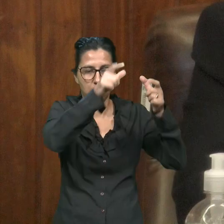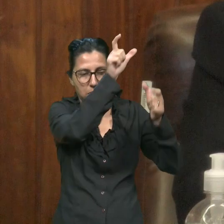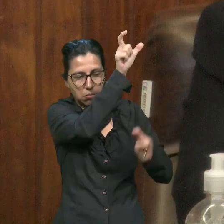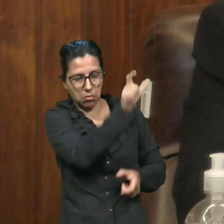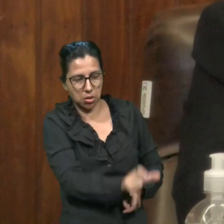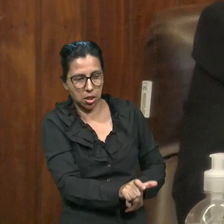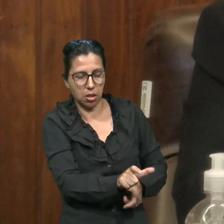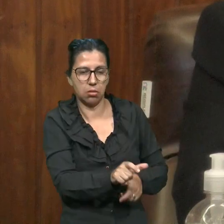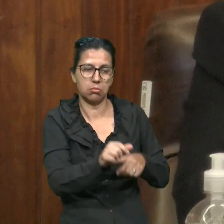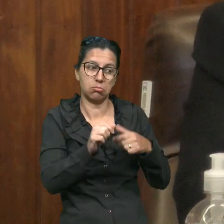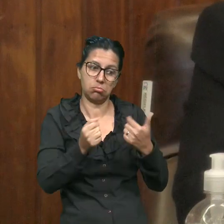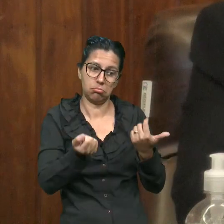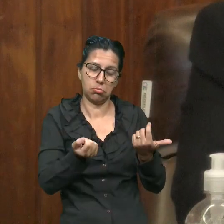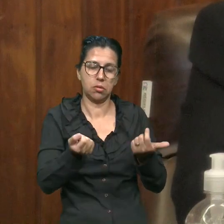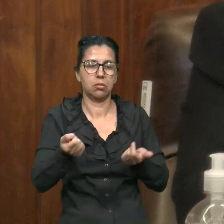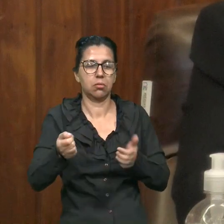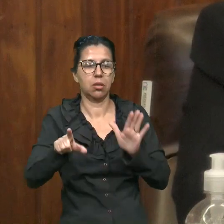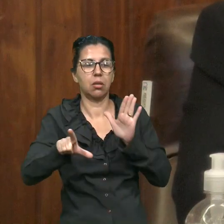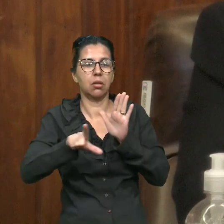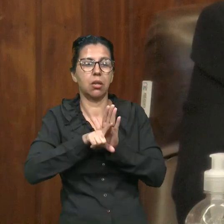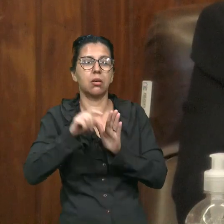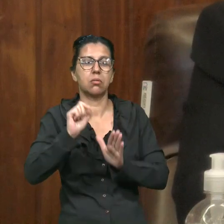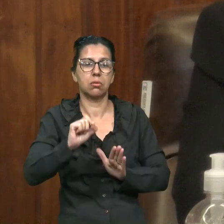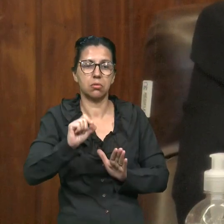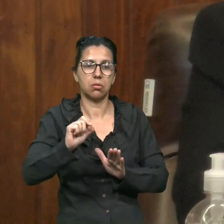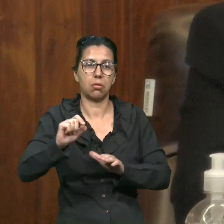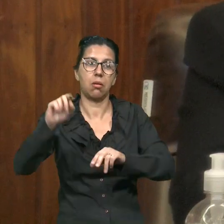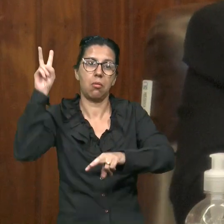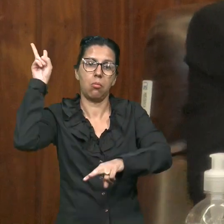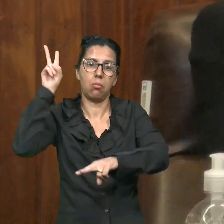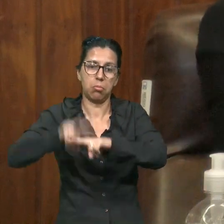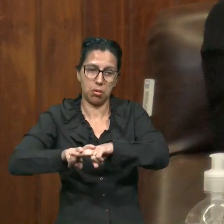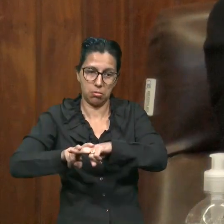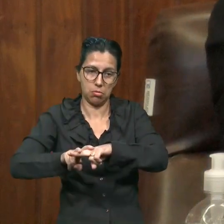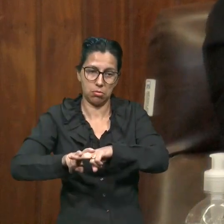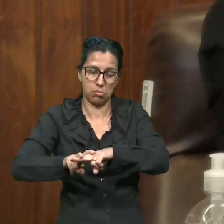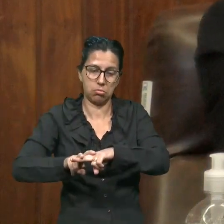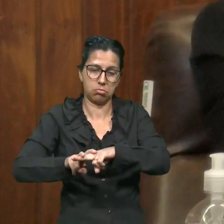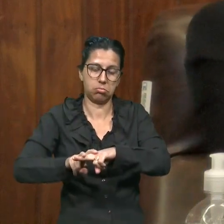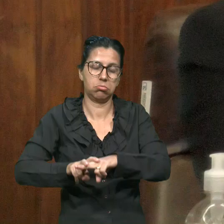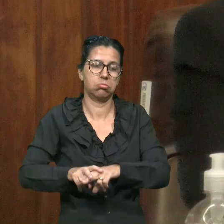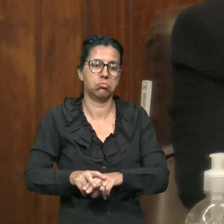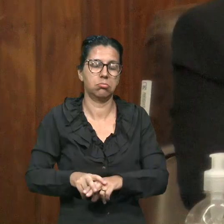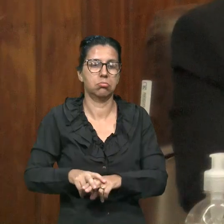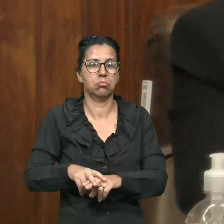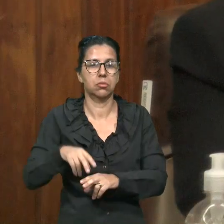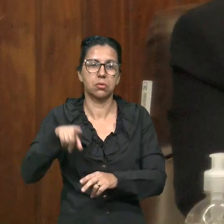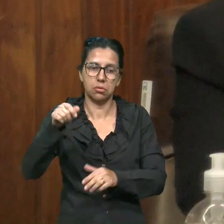Pena. Detenção de 2 a 4 anos e multa.